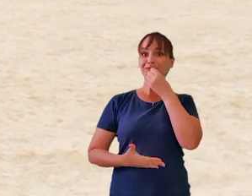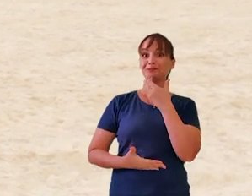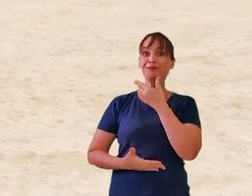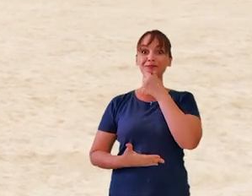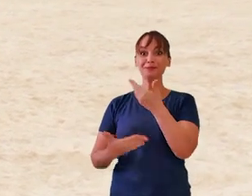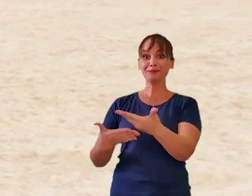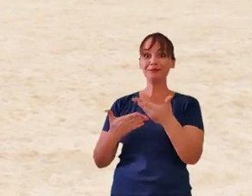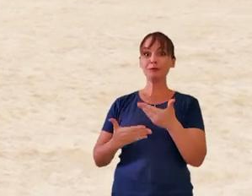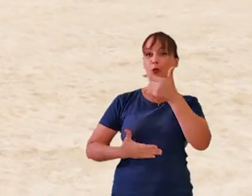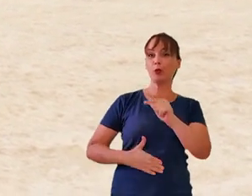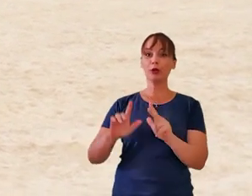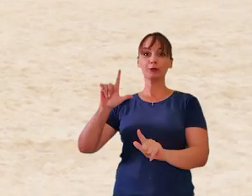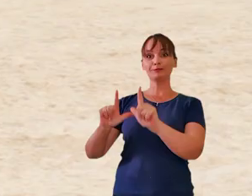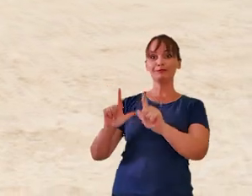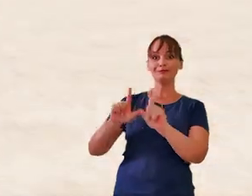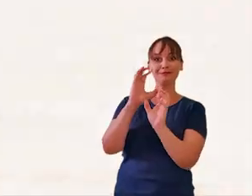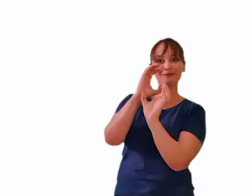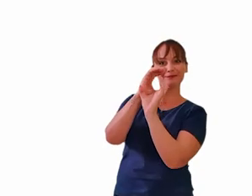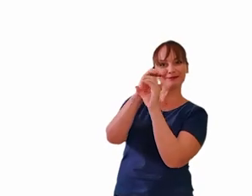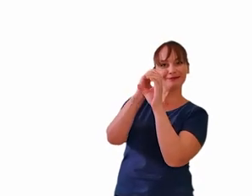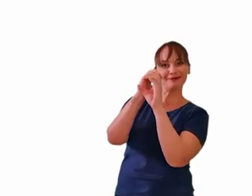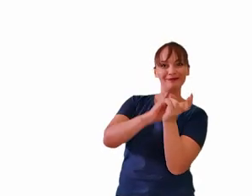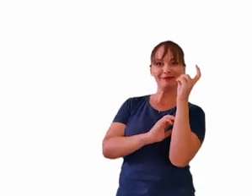um programa Ciência e Cultura. Vamos brincar?